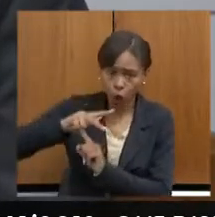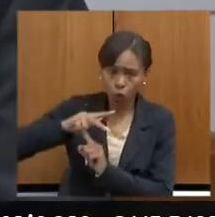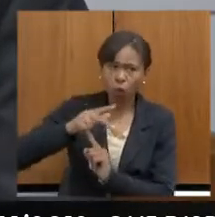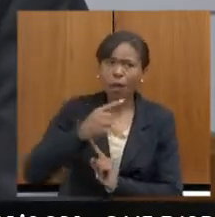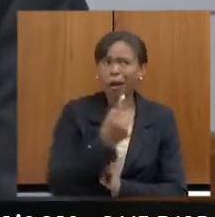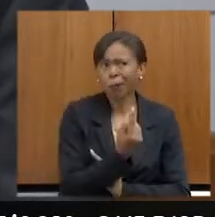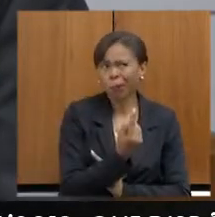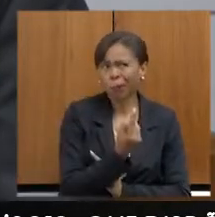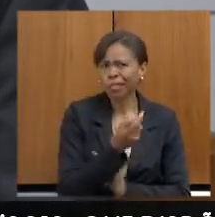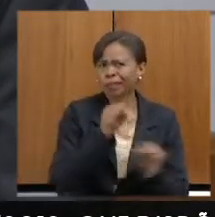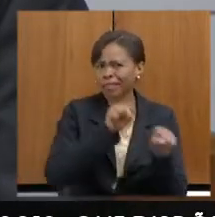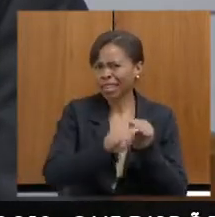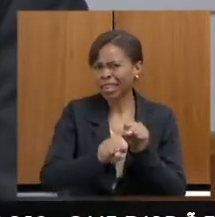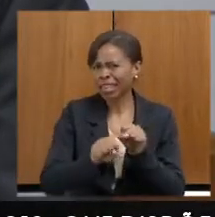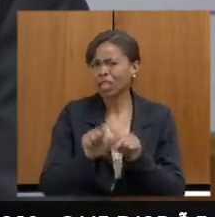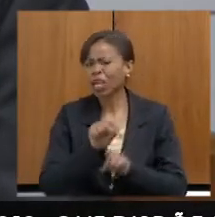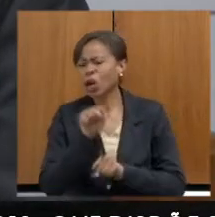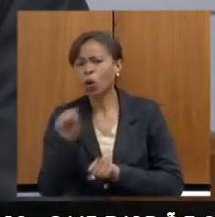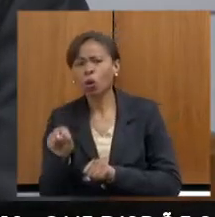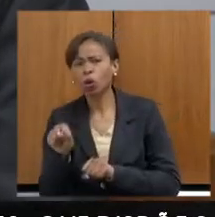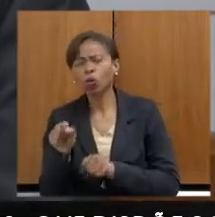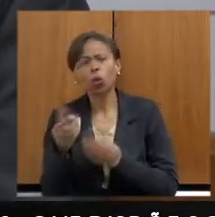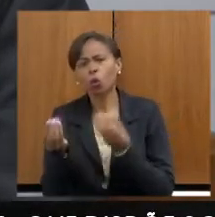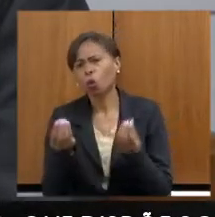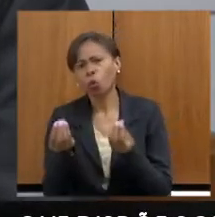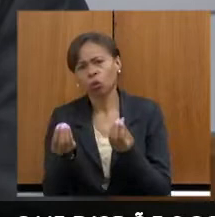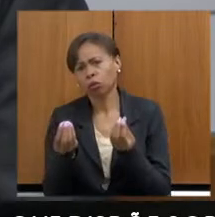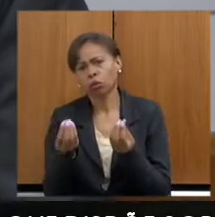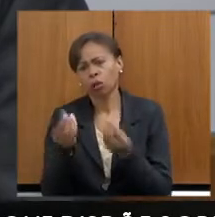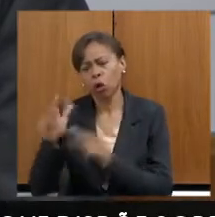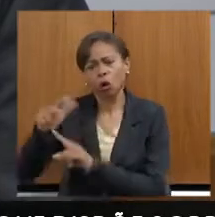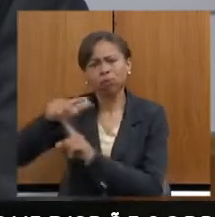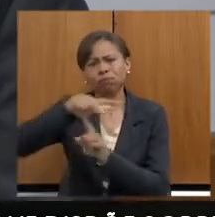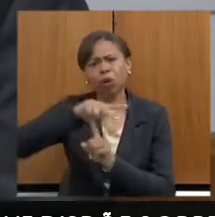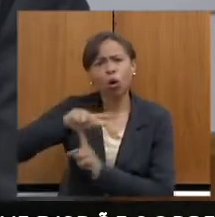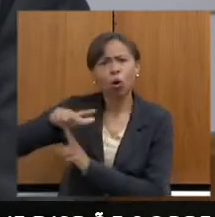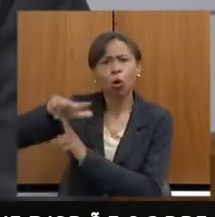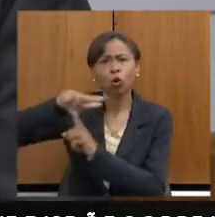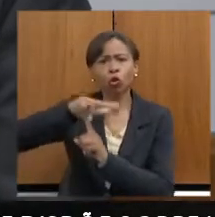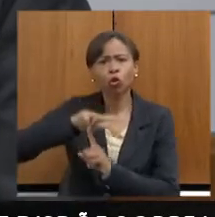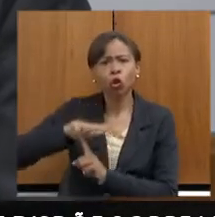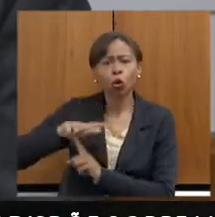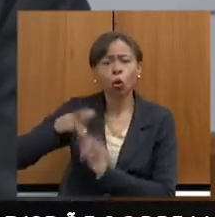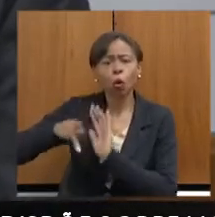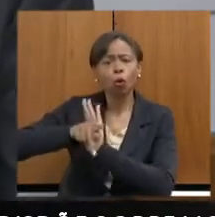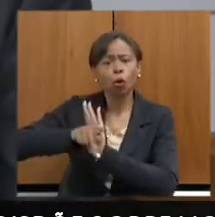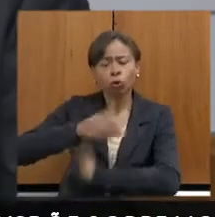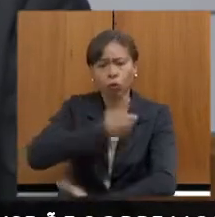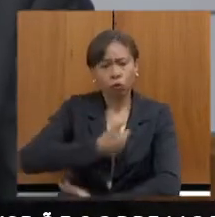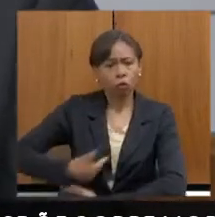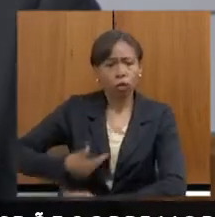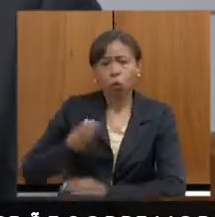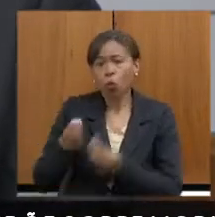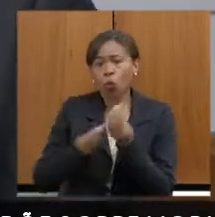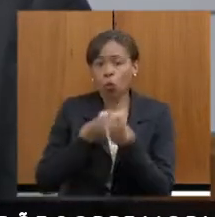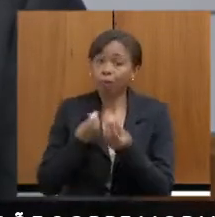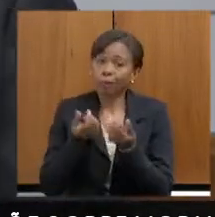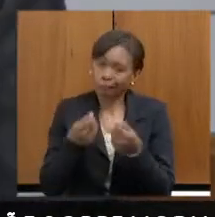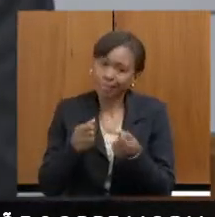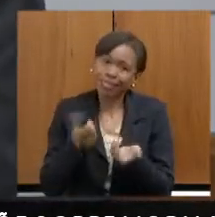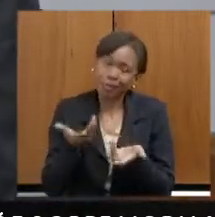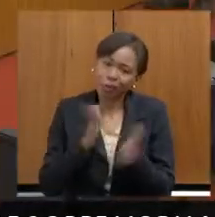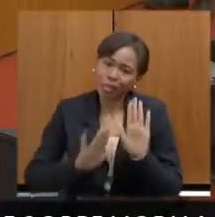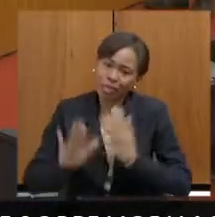mercê disso então a gente queria entender melhor esse uso da máquina do estado para o secretário também e sempre pedir né cuidados essas